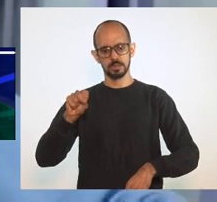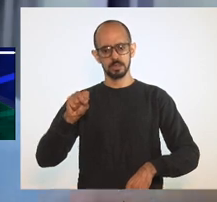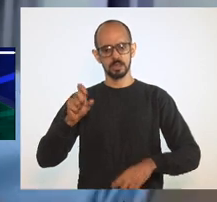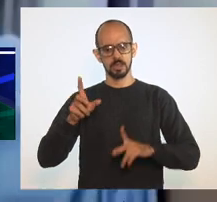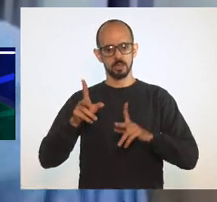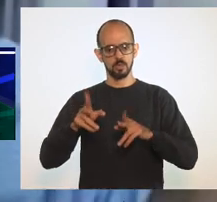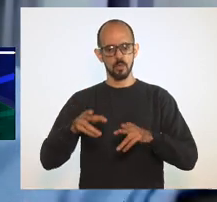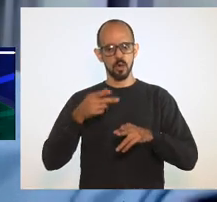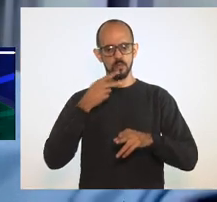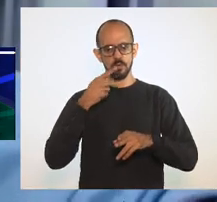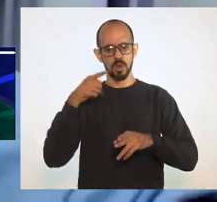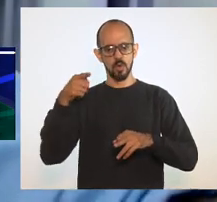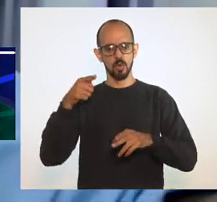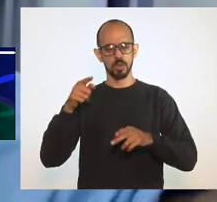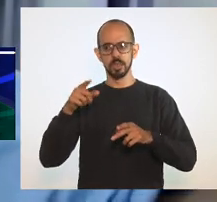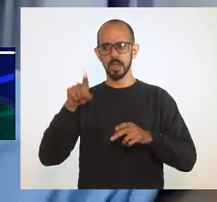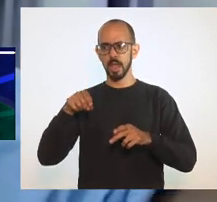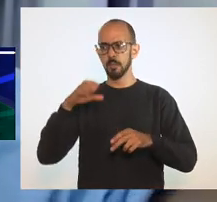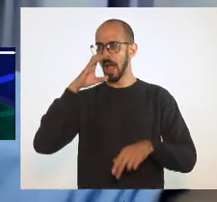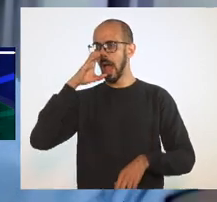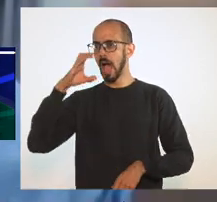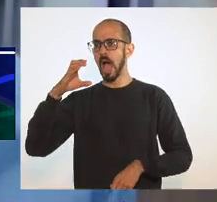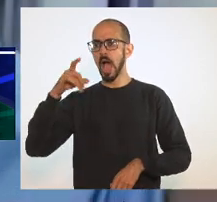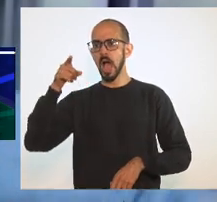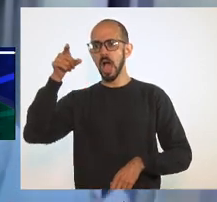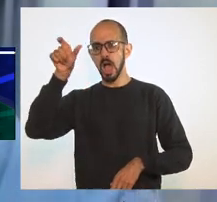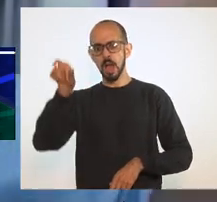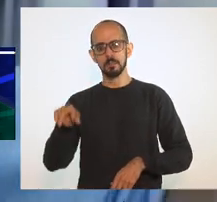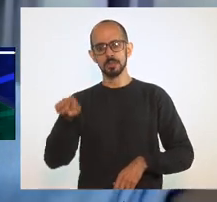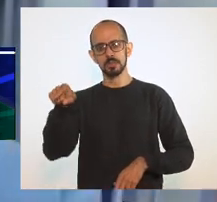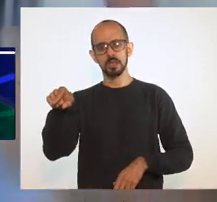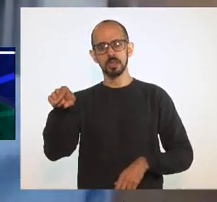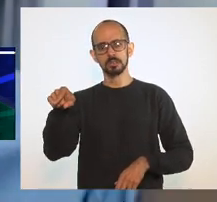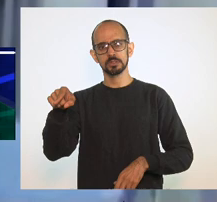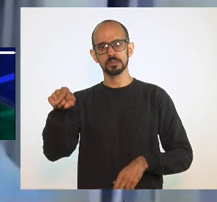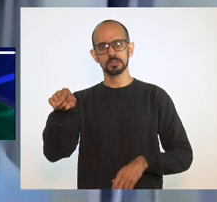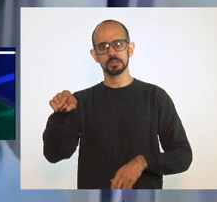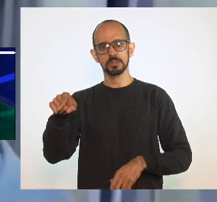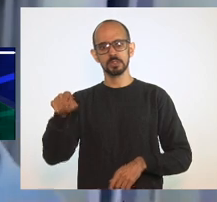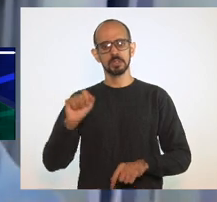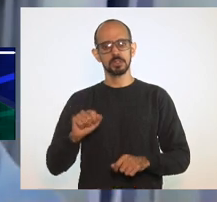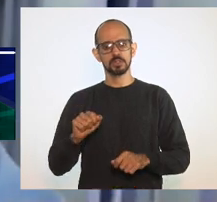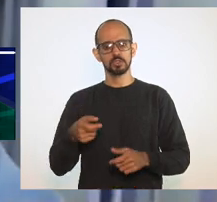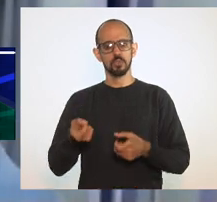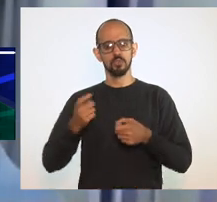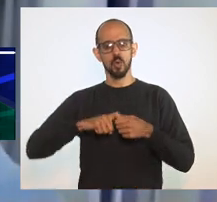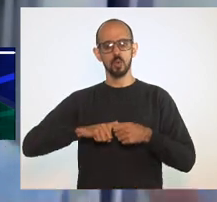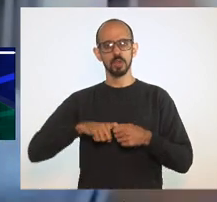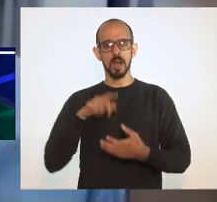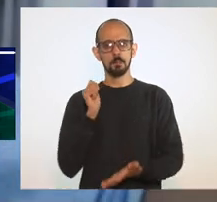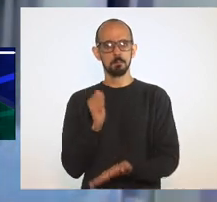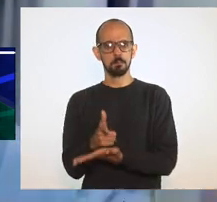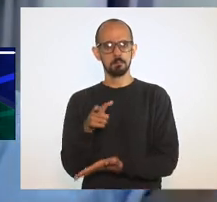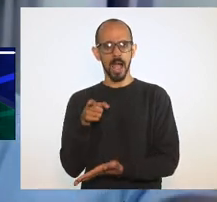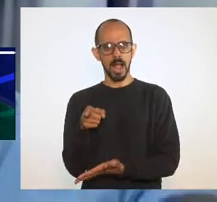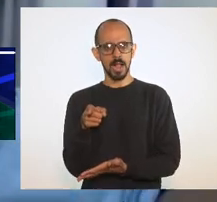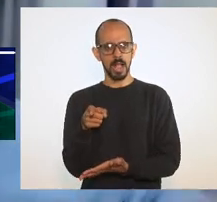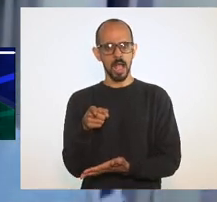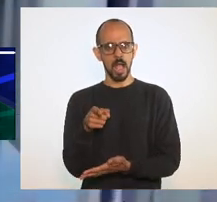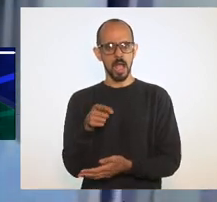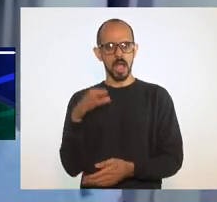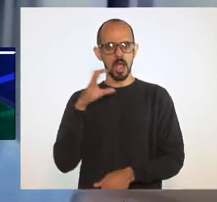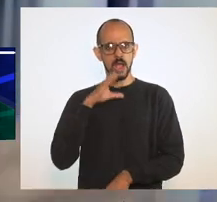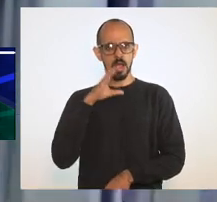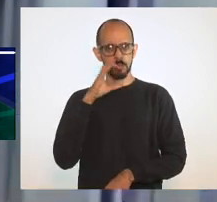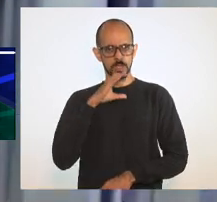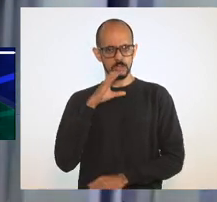pouco, chegando a ameaçar, assim, com a impossibilidade de voltar a pagar o auxílio emergencial, que eles cruelmente